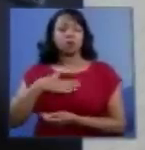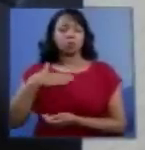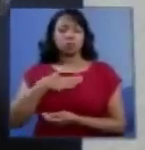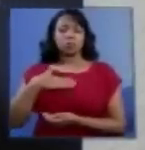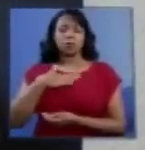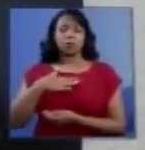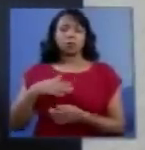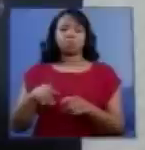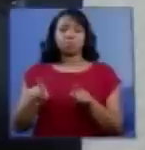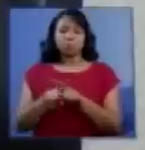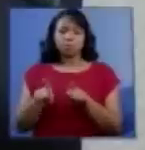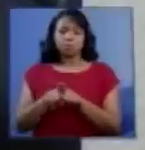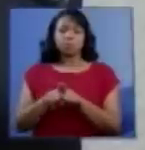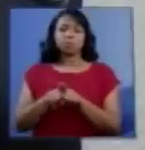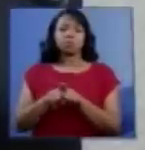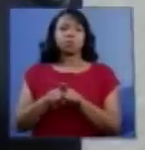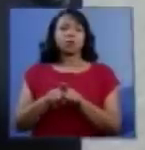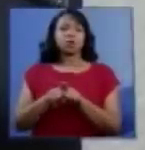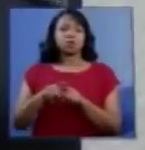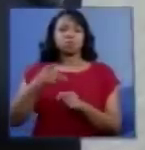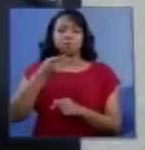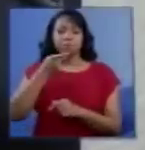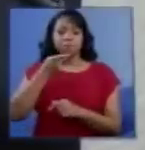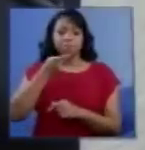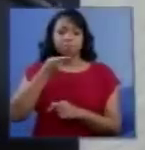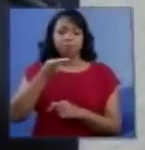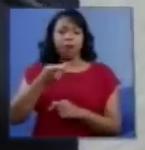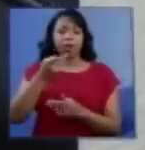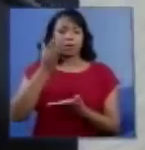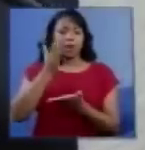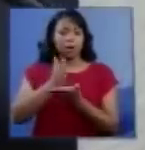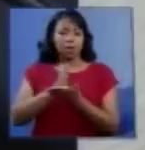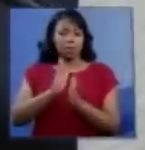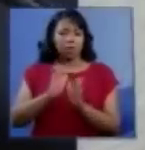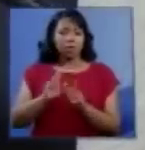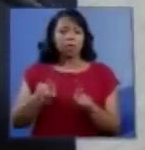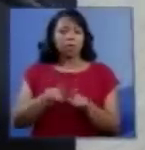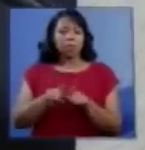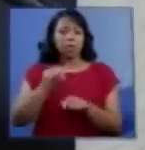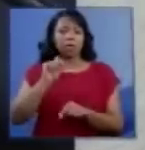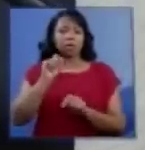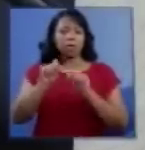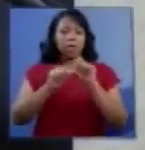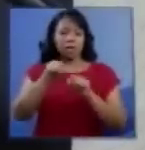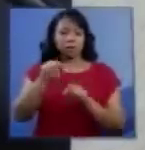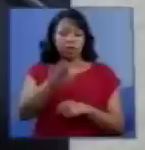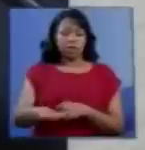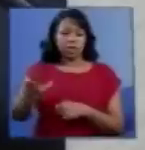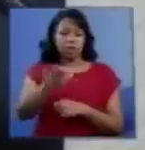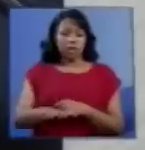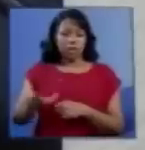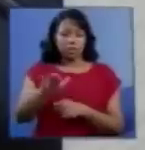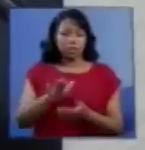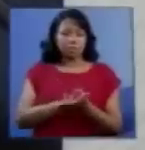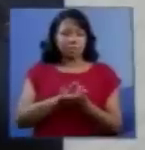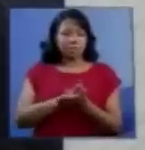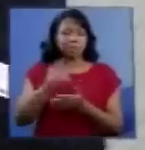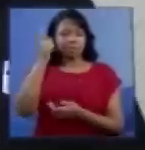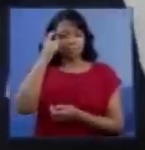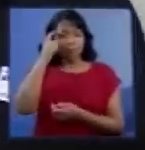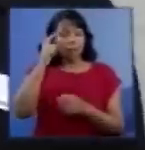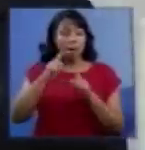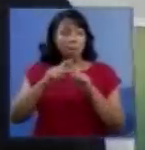assim então de de terminar nós temos aqui esta criança que não é encefálica mas